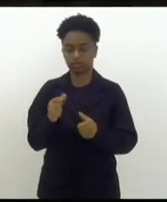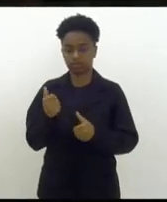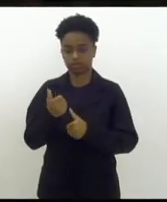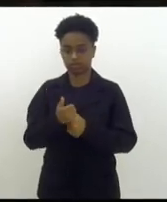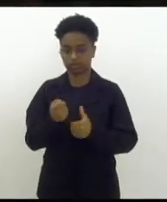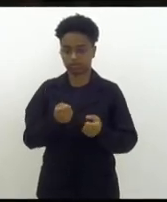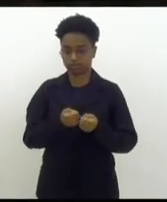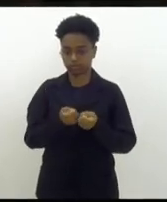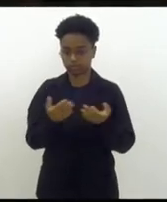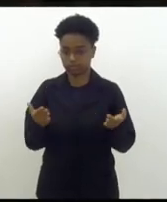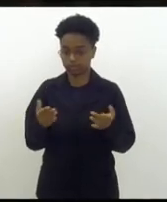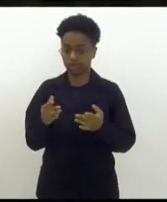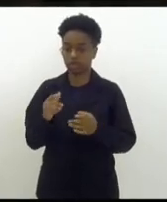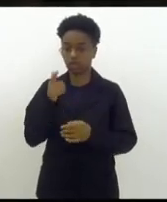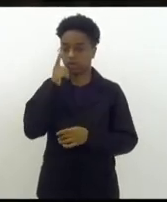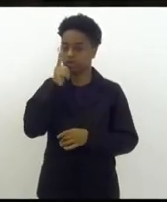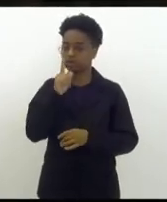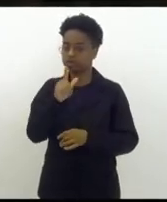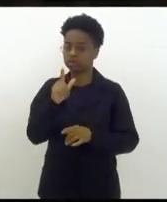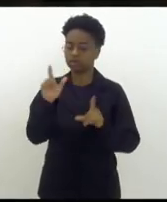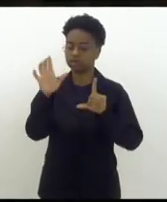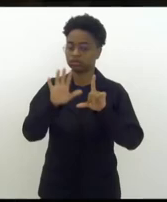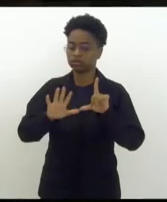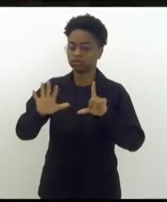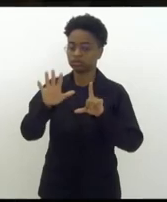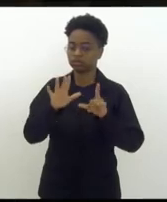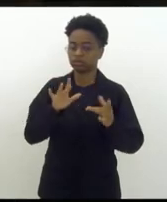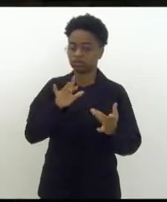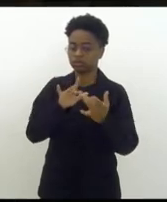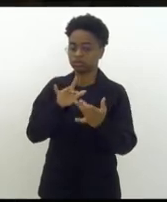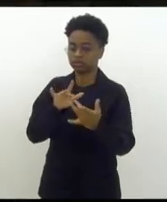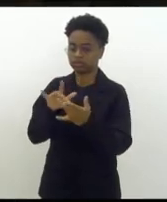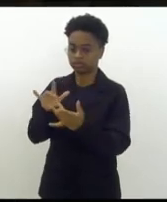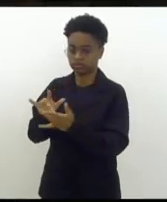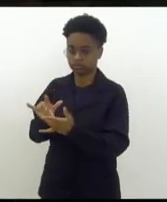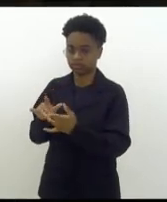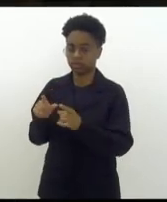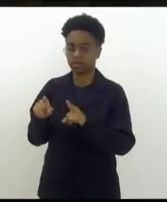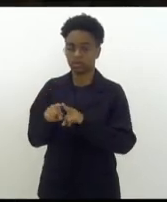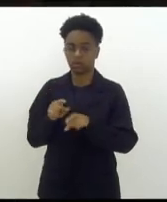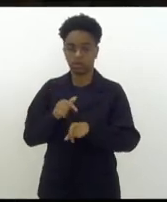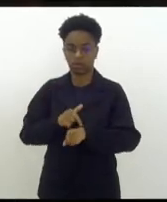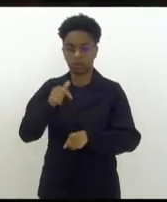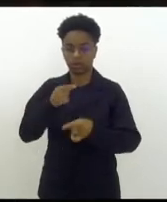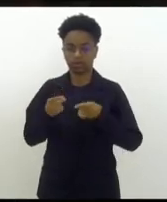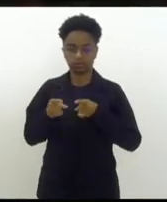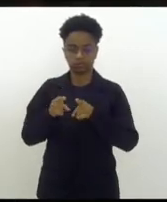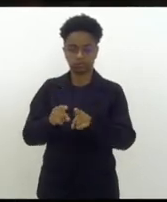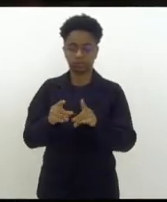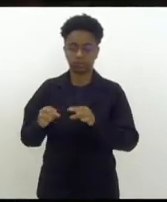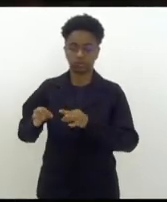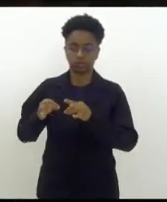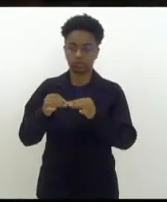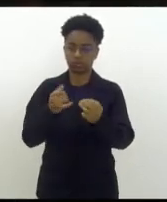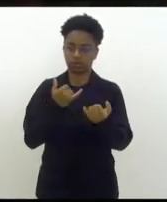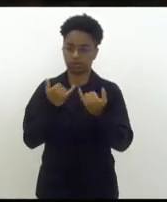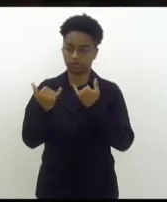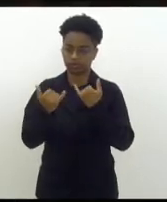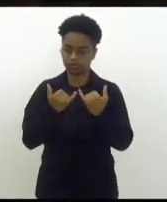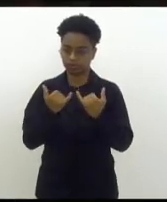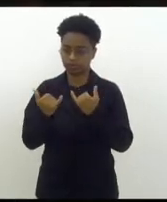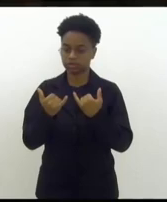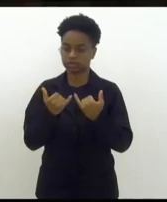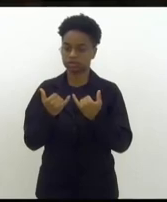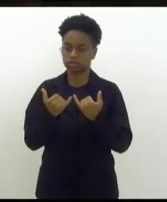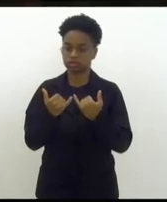garantindo o acesso Eletrônico em linha em tempo real a todas as informações relativas